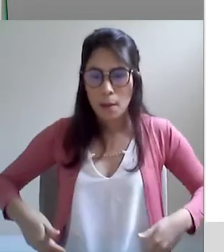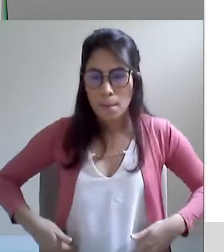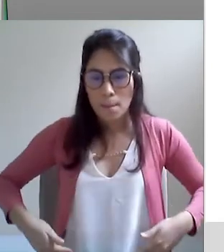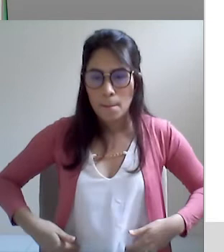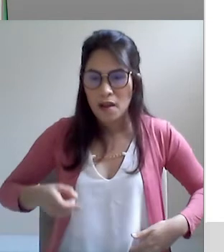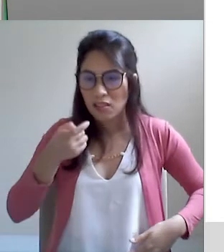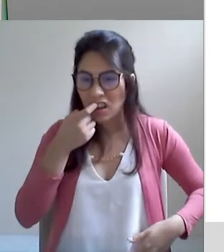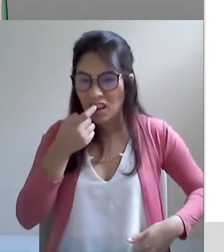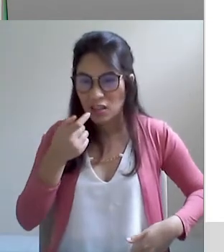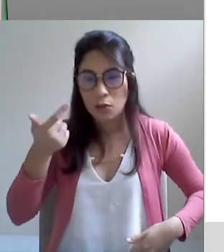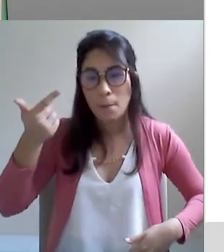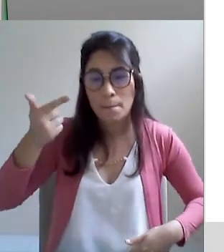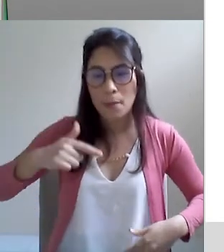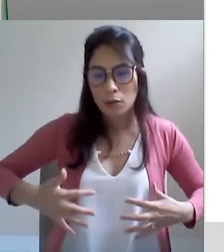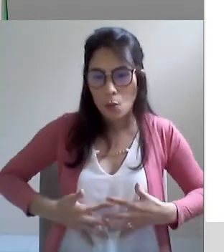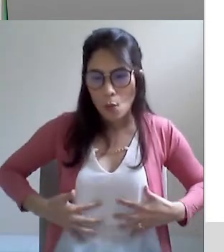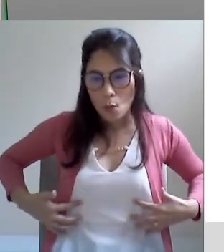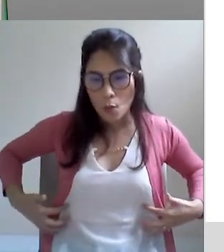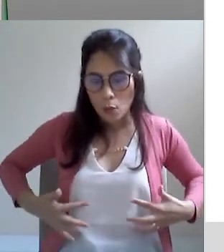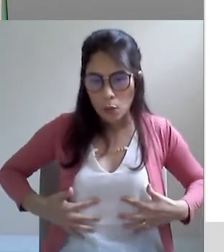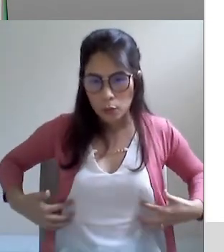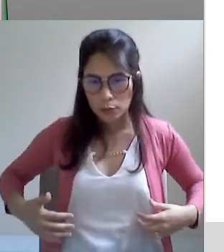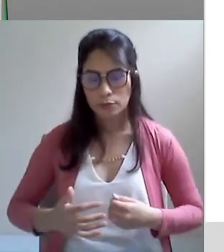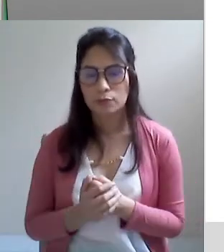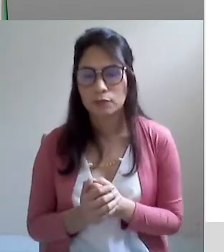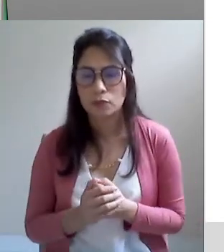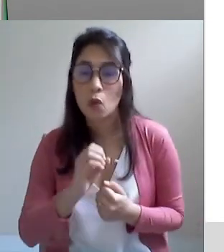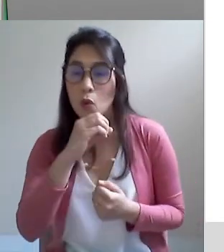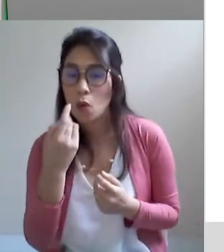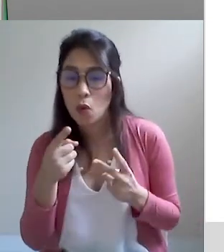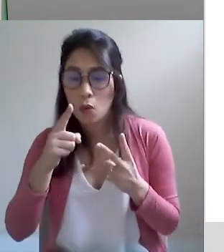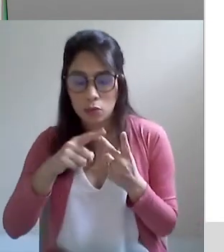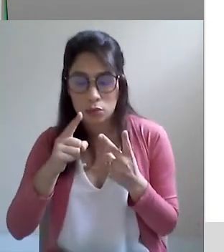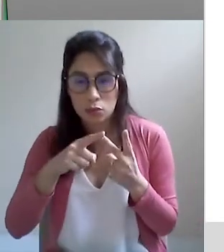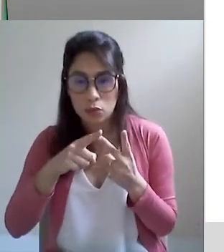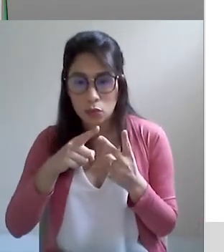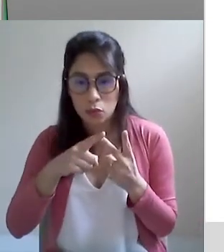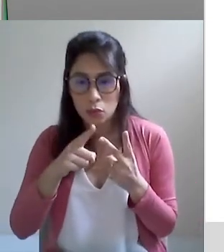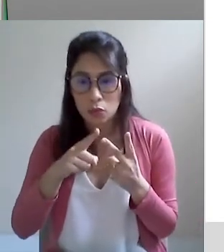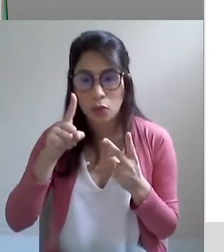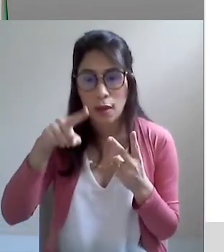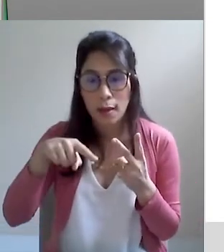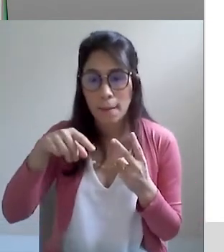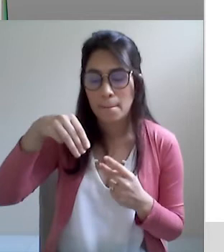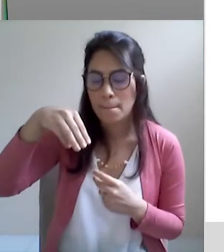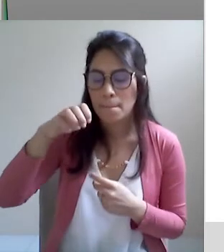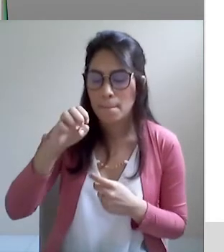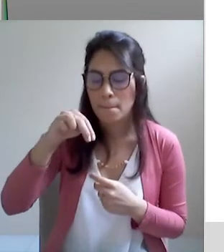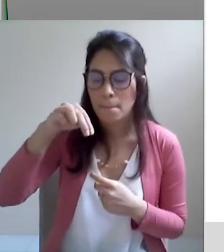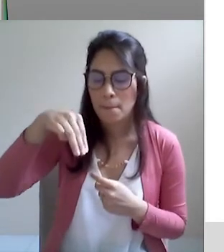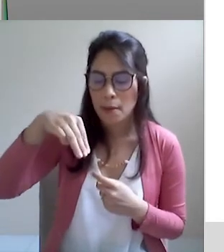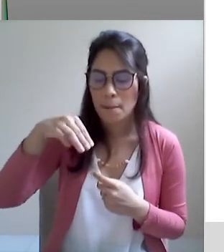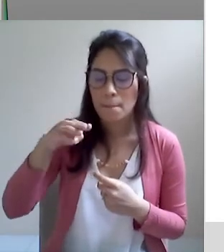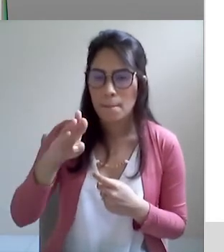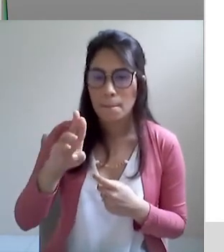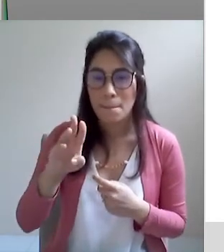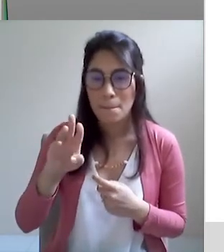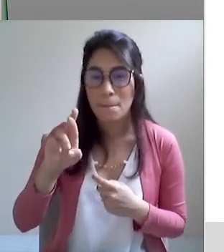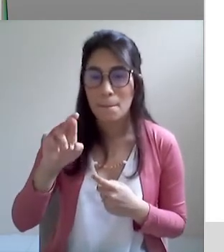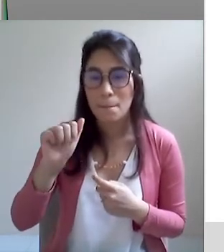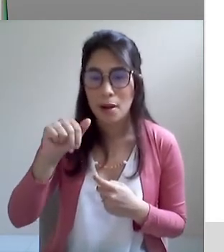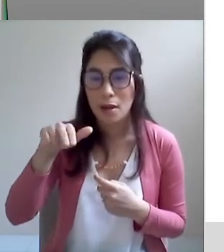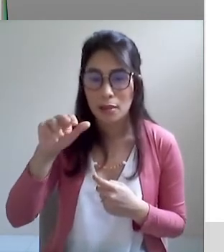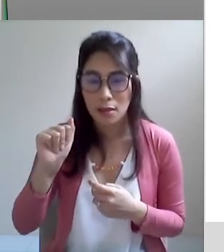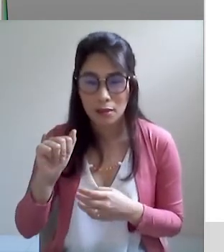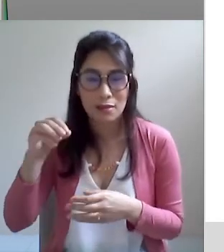extremidades corpóreas, nas vértebras, na pelve e costelas, ou do tipo